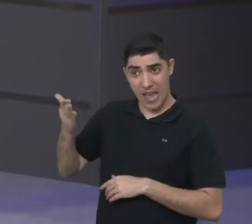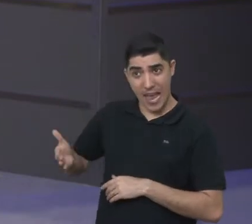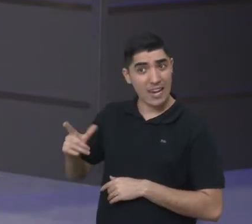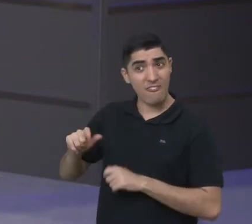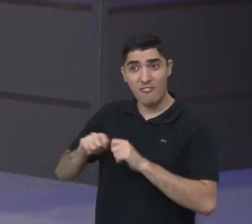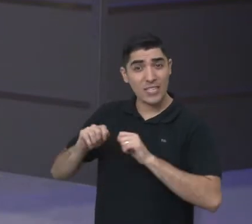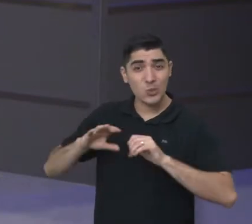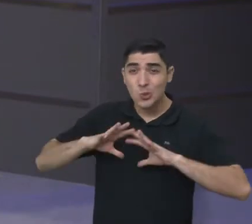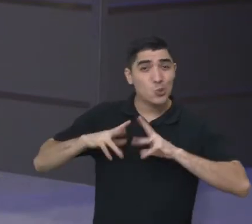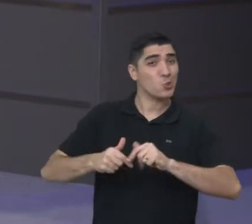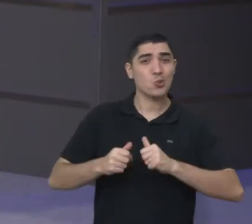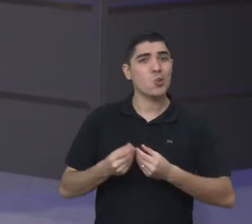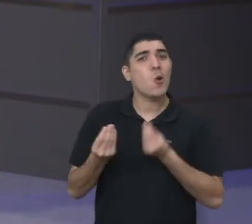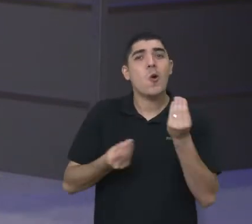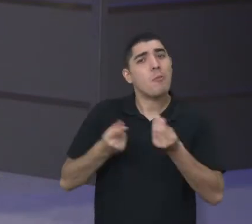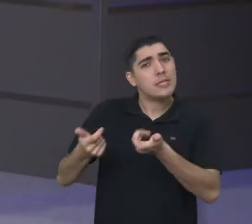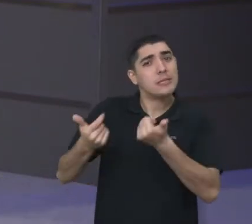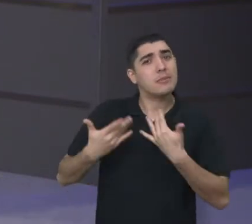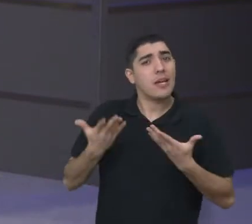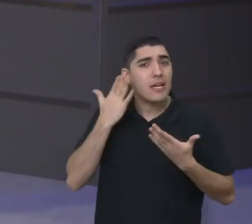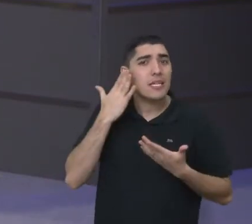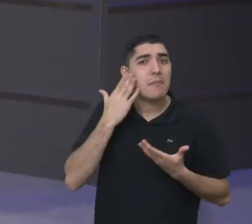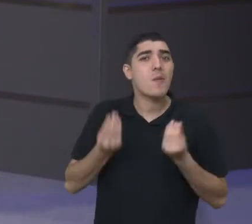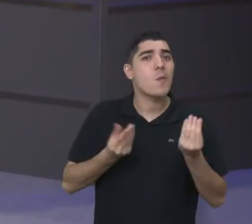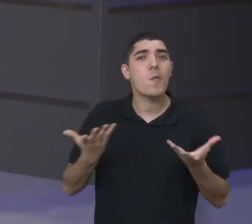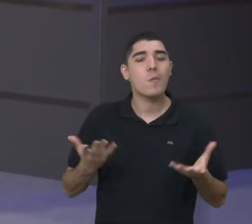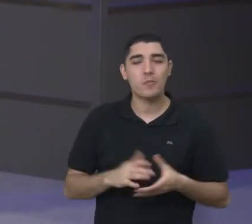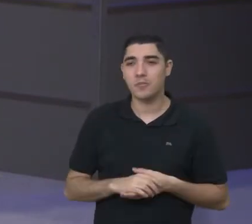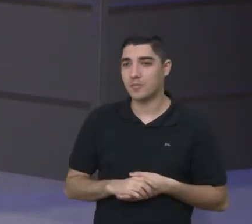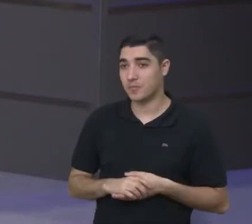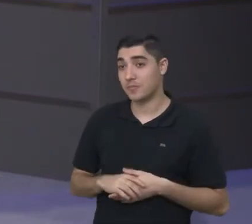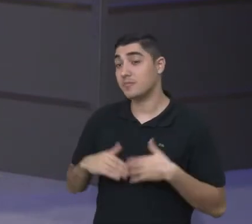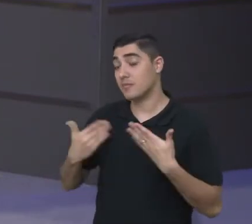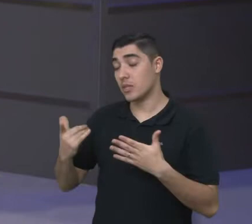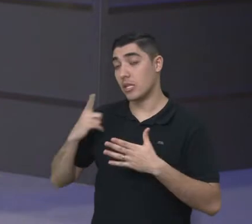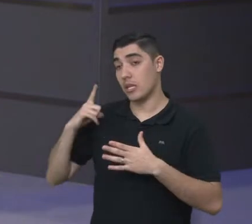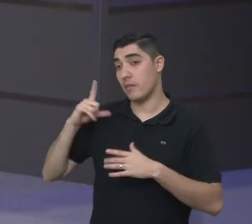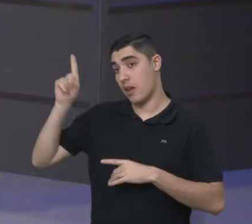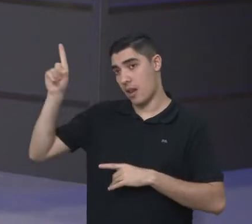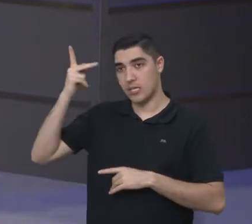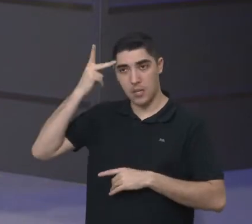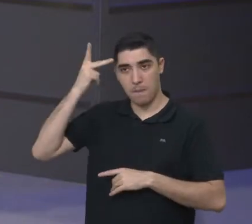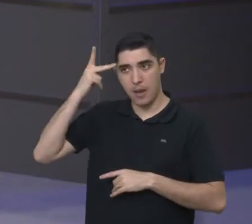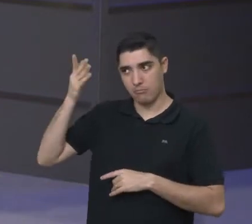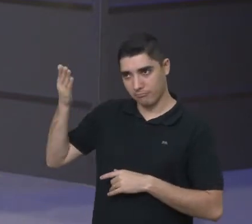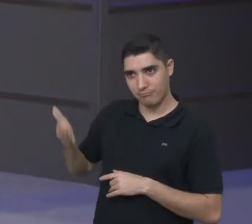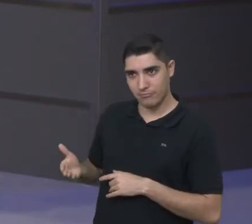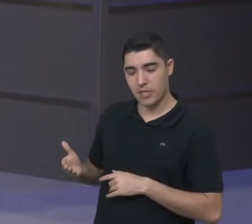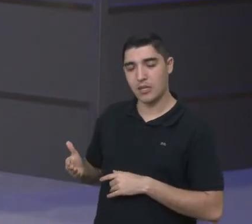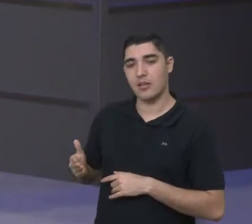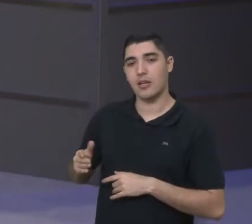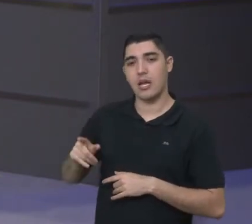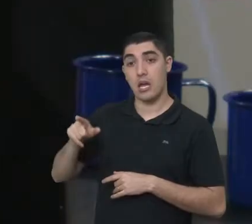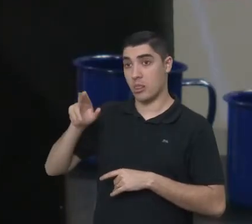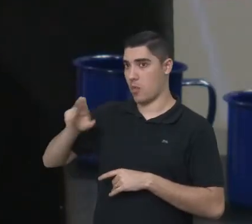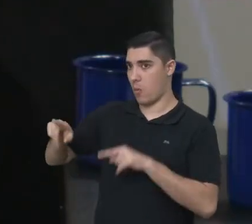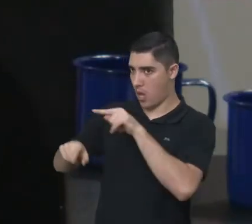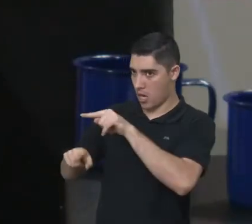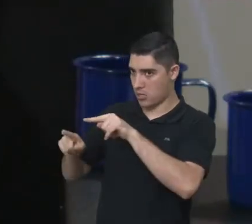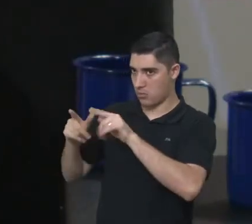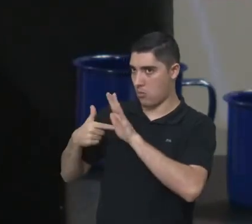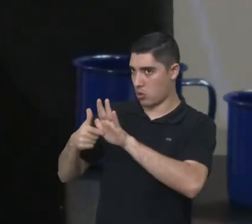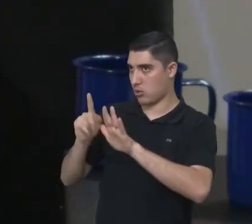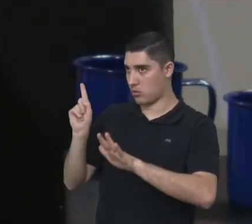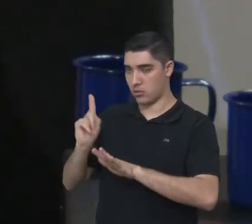tudo. Explica essa história pra gente, como é que foi? Teve uma exposição dele lá em São Paulo, mas não essa. Não foi